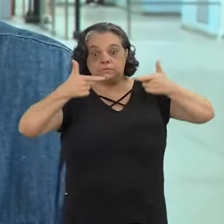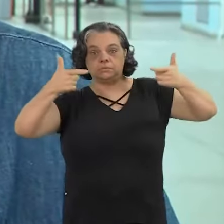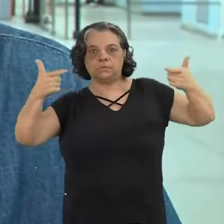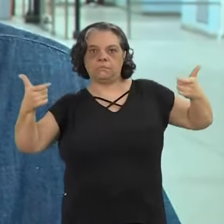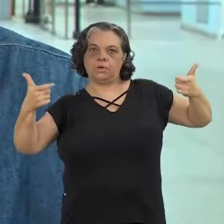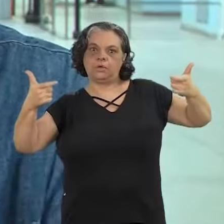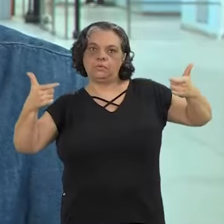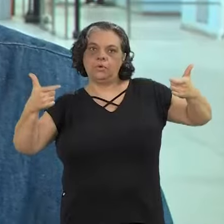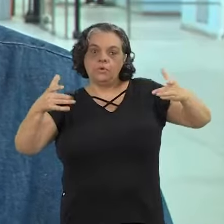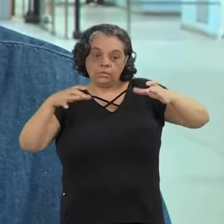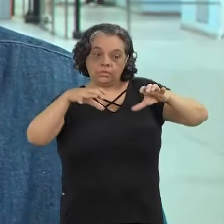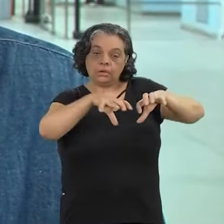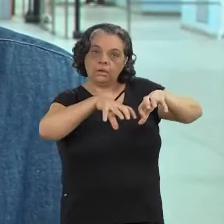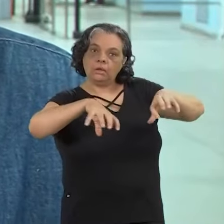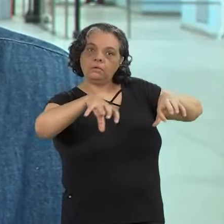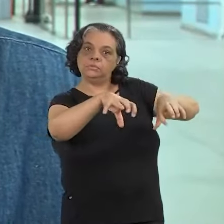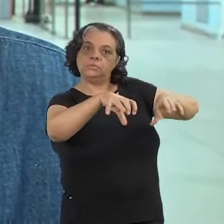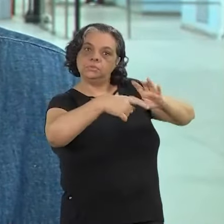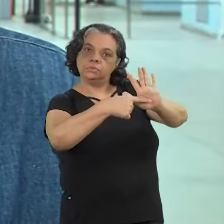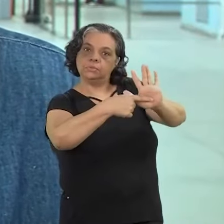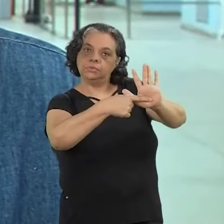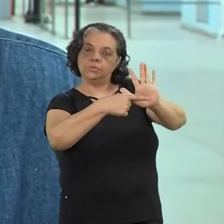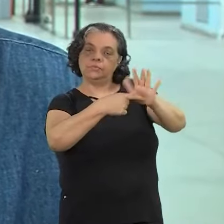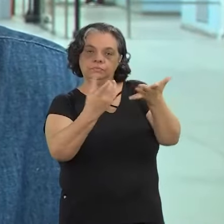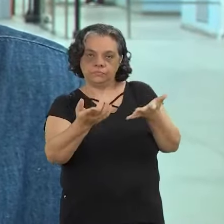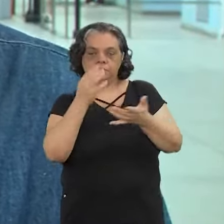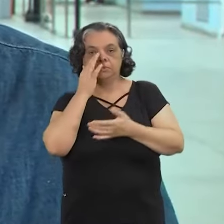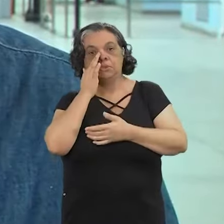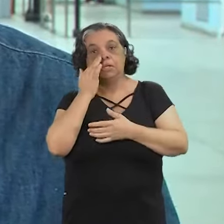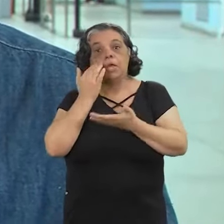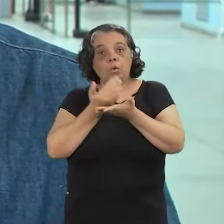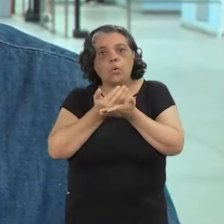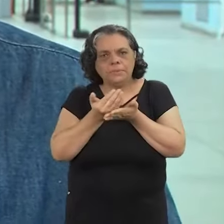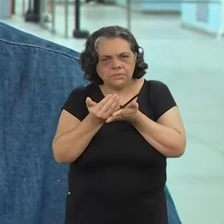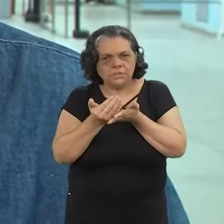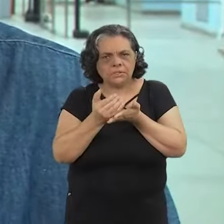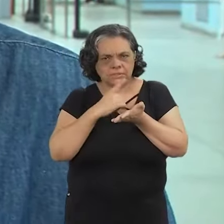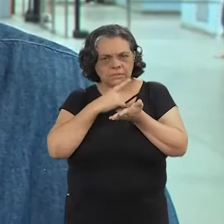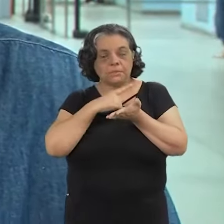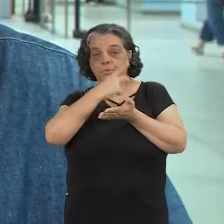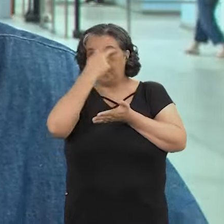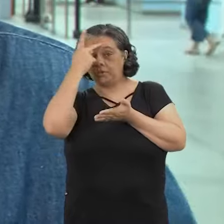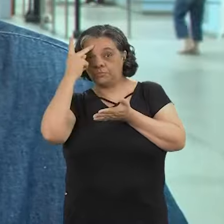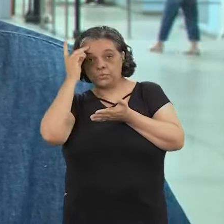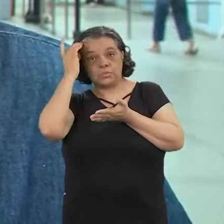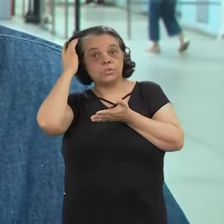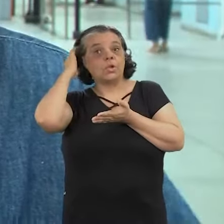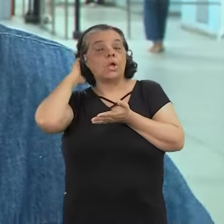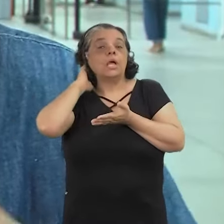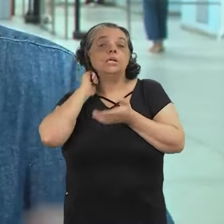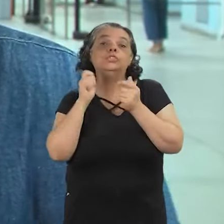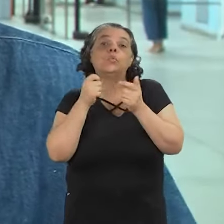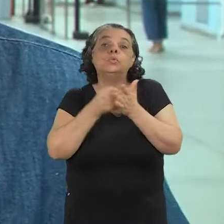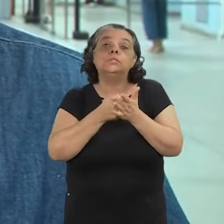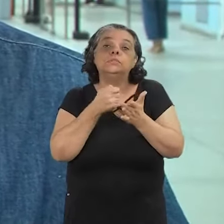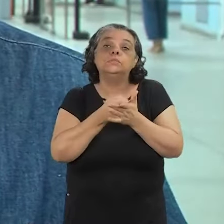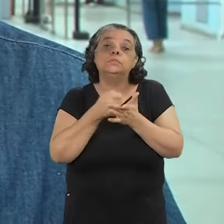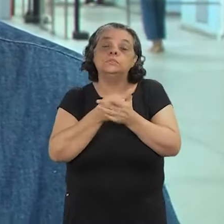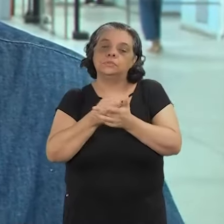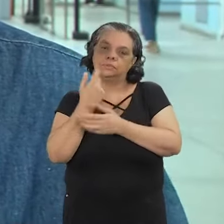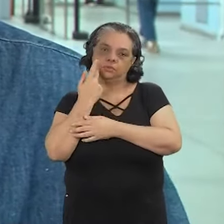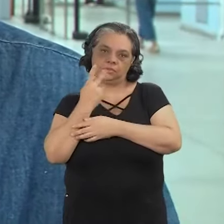de pelo menos esse tamanho de exposição dos meios de comunicação e começaram a ter porque as pessoas estão exigindo